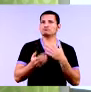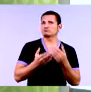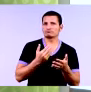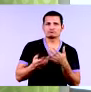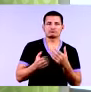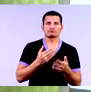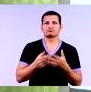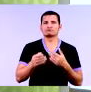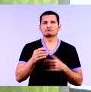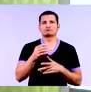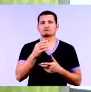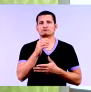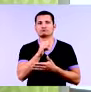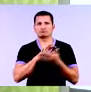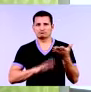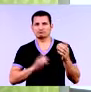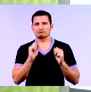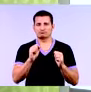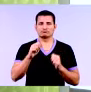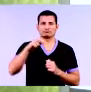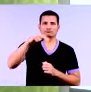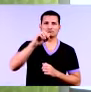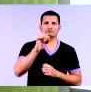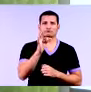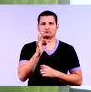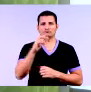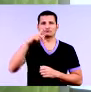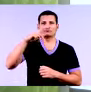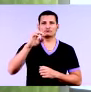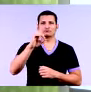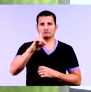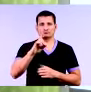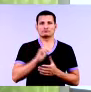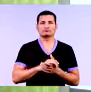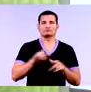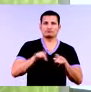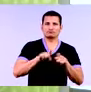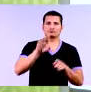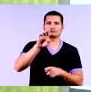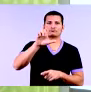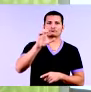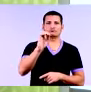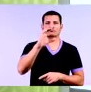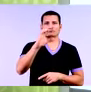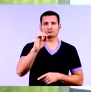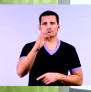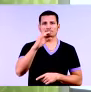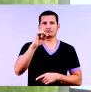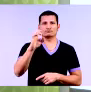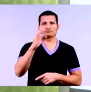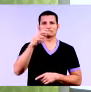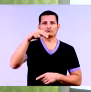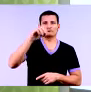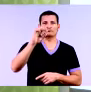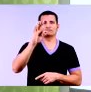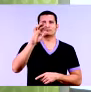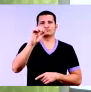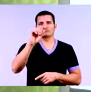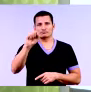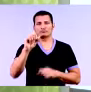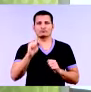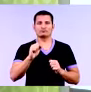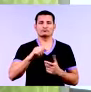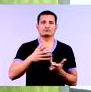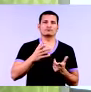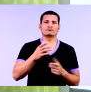texto. Pode ser o Notepad, aquele bloco de notas do Windows, pode ser o Notepad++, pode